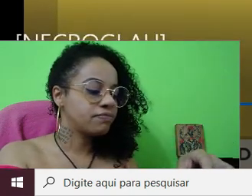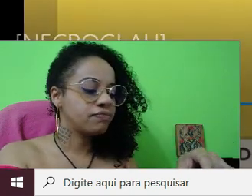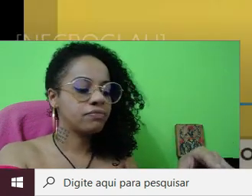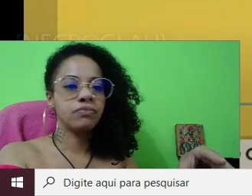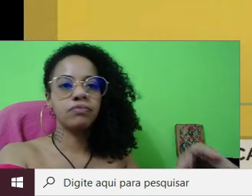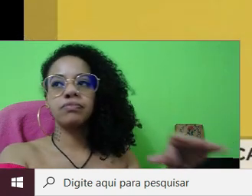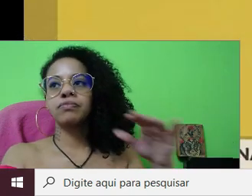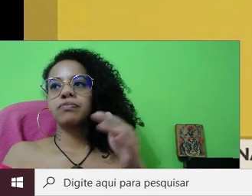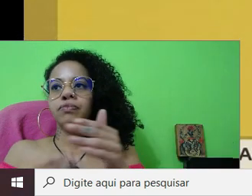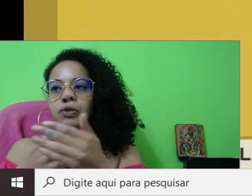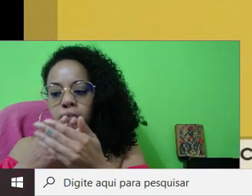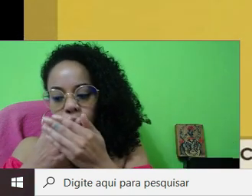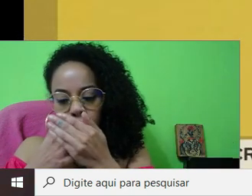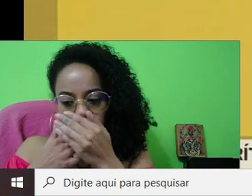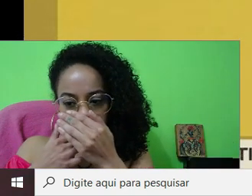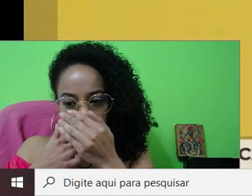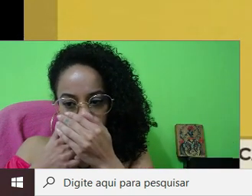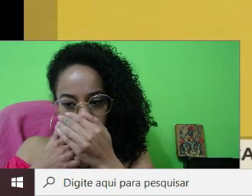Central